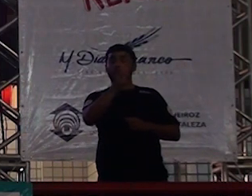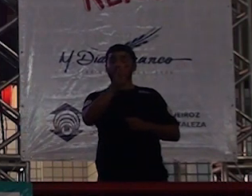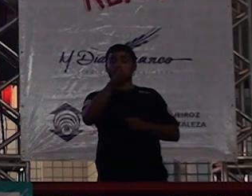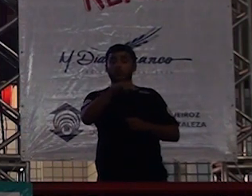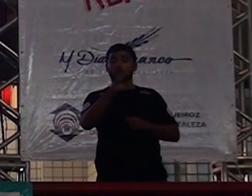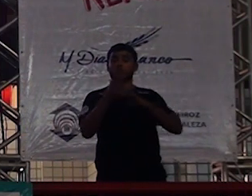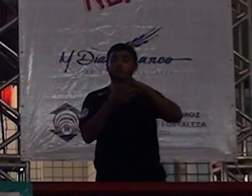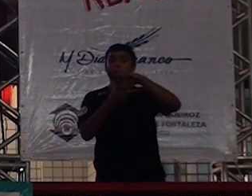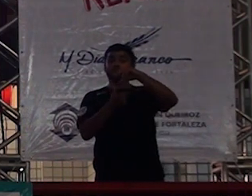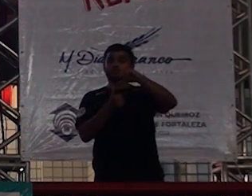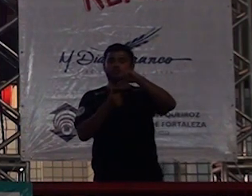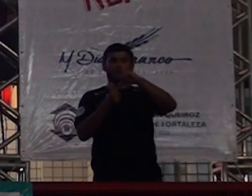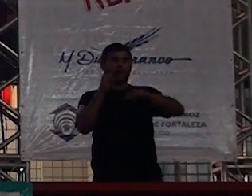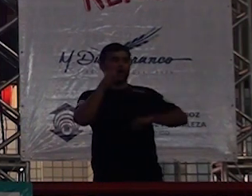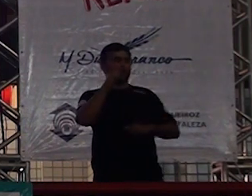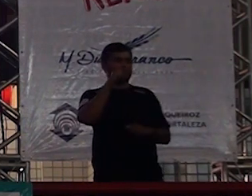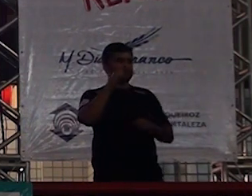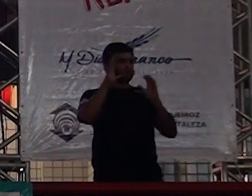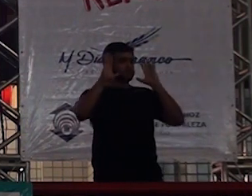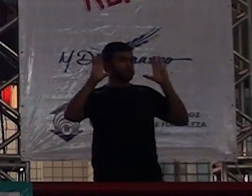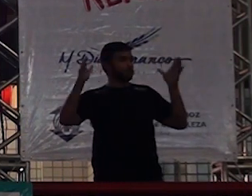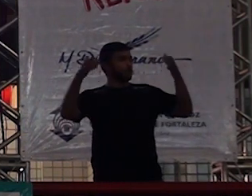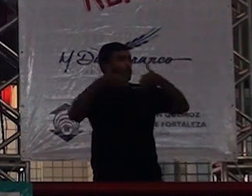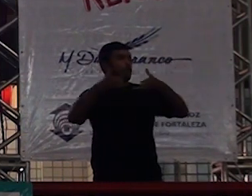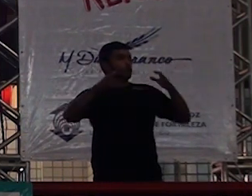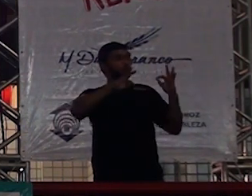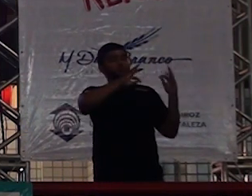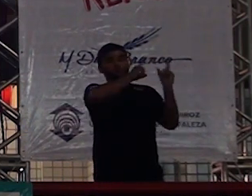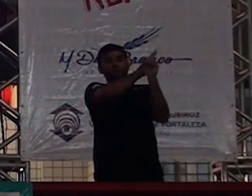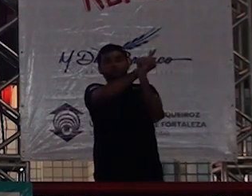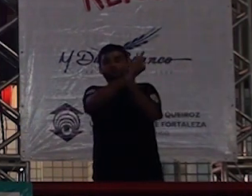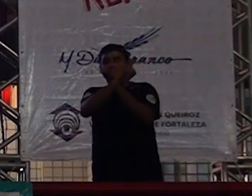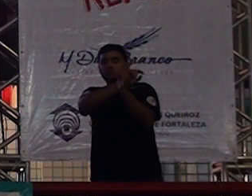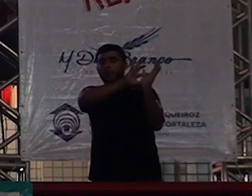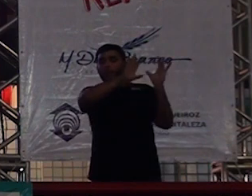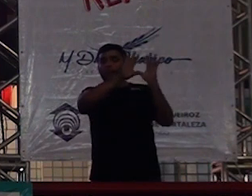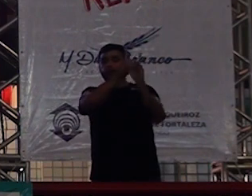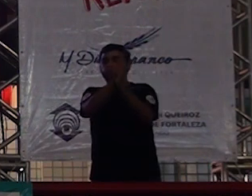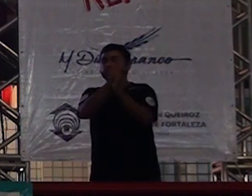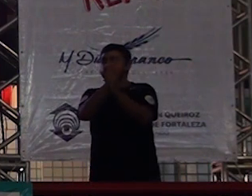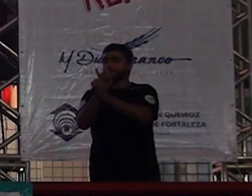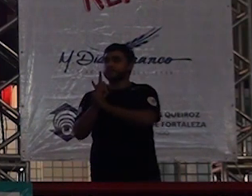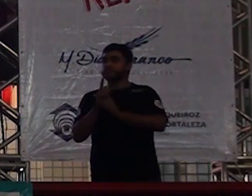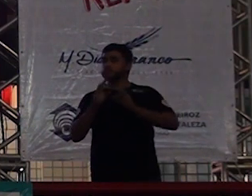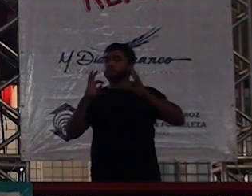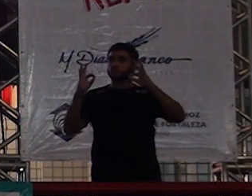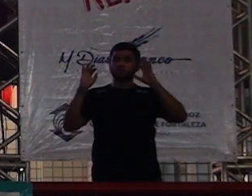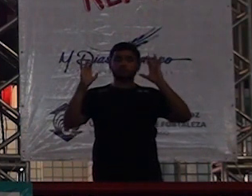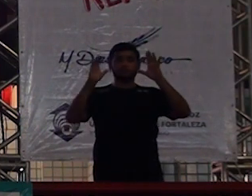Água. Oitavo Fórum Mundial da Água. Em Brasília.